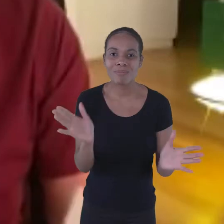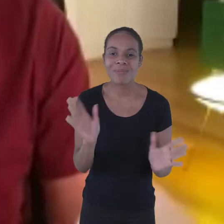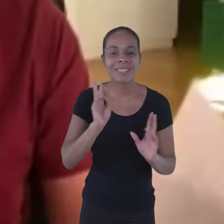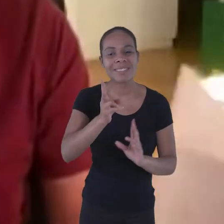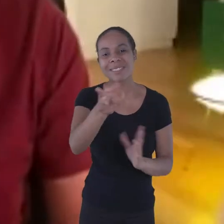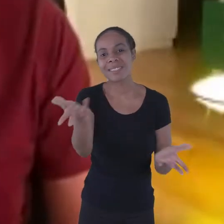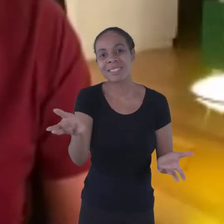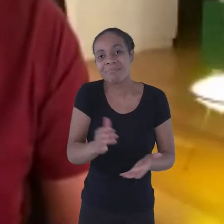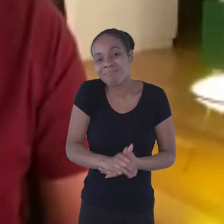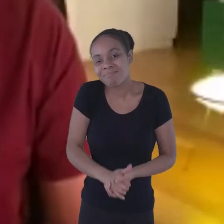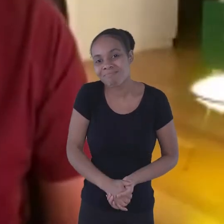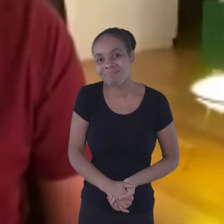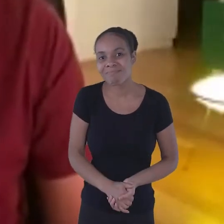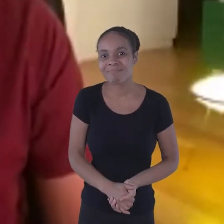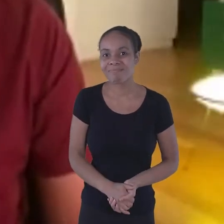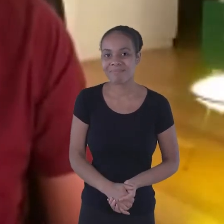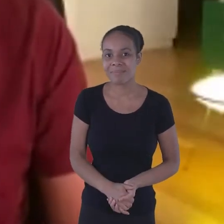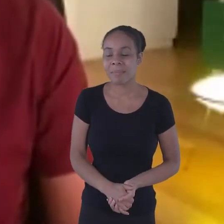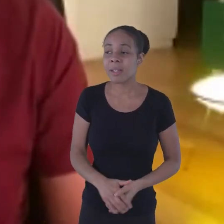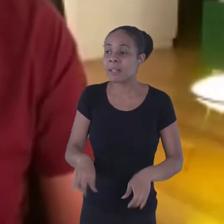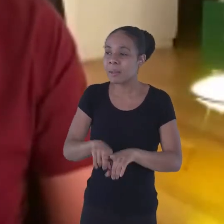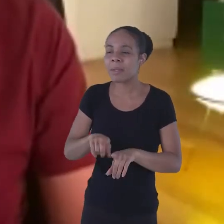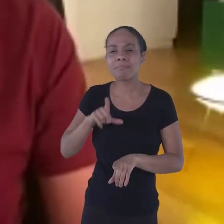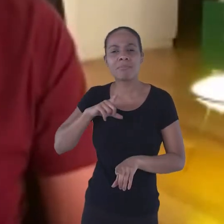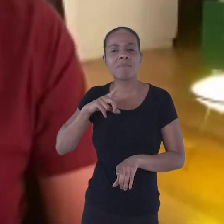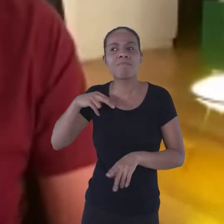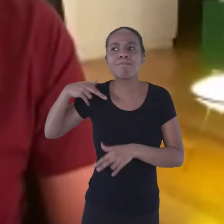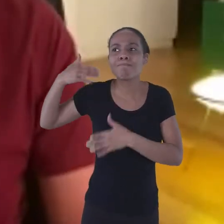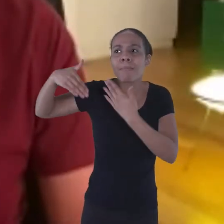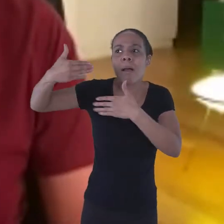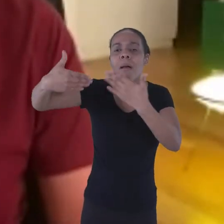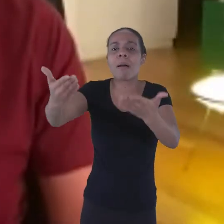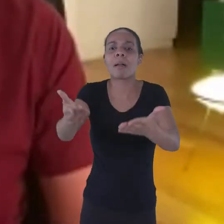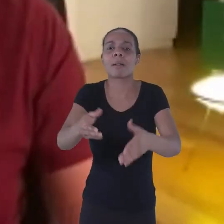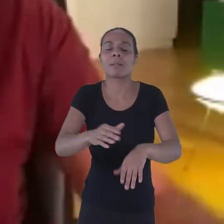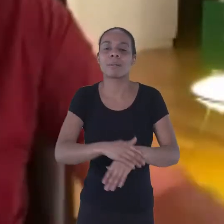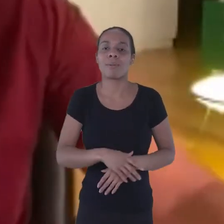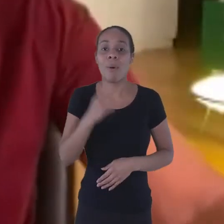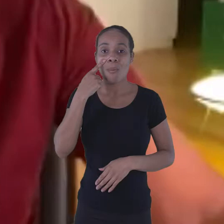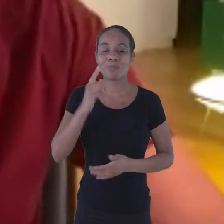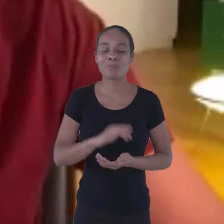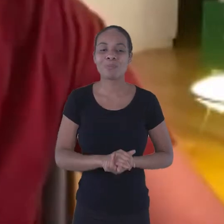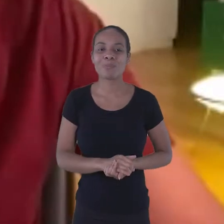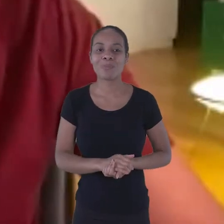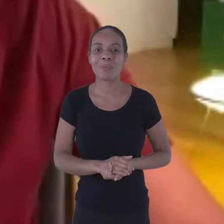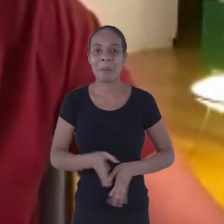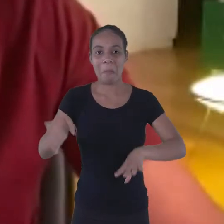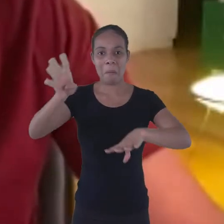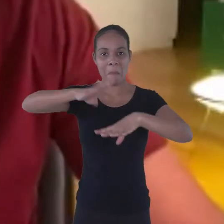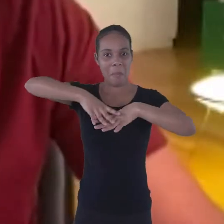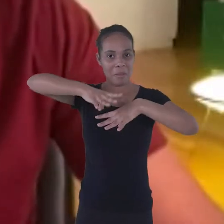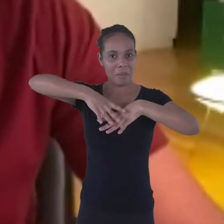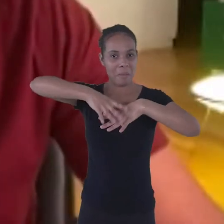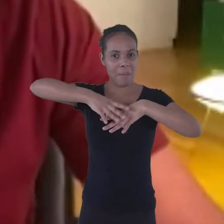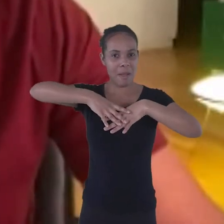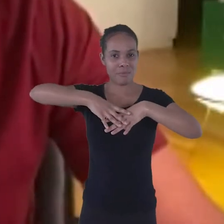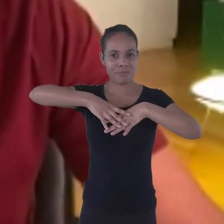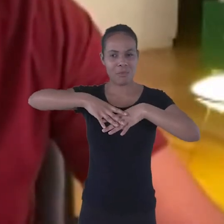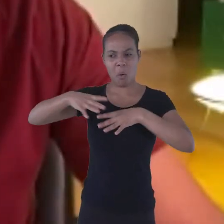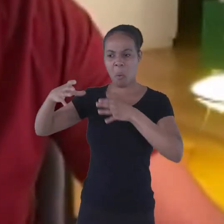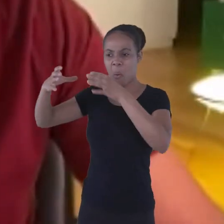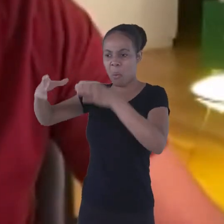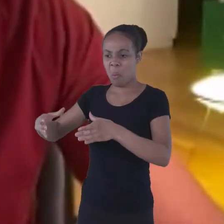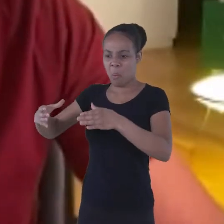5. Aí vai a poesia. Matemática. Do bolo para a rua, eufórico. Dei o